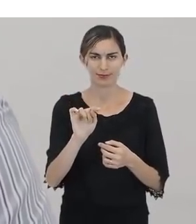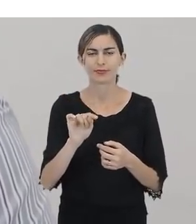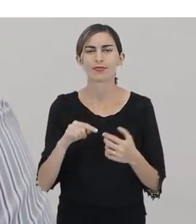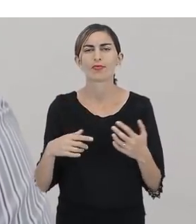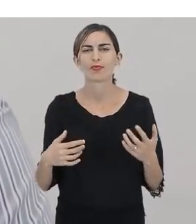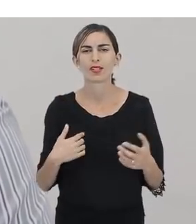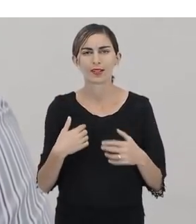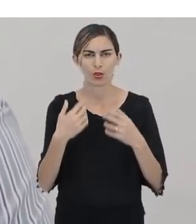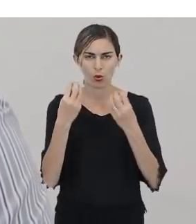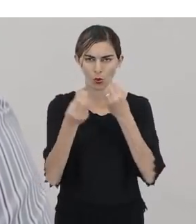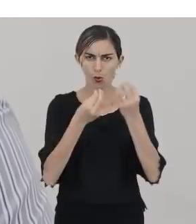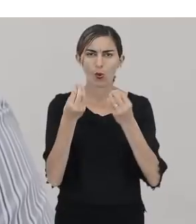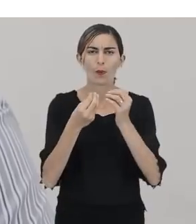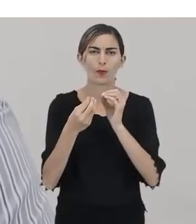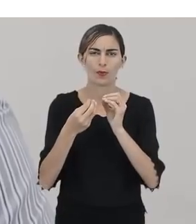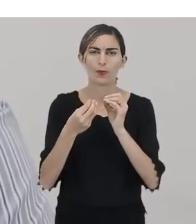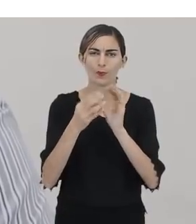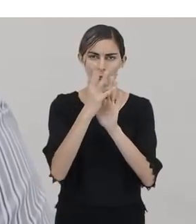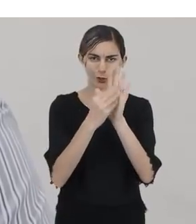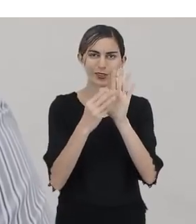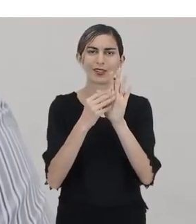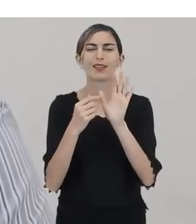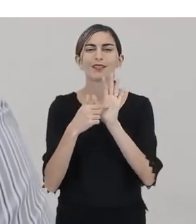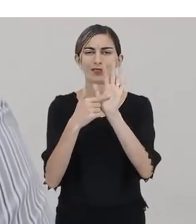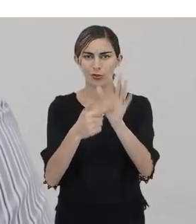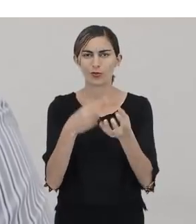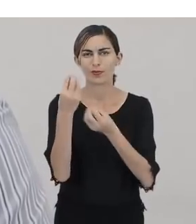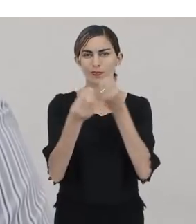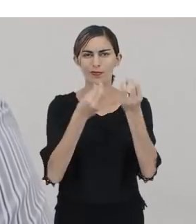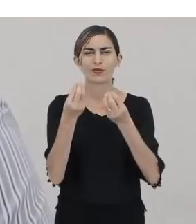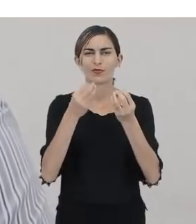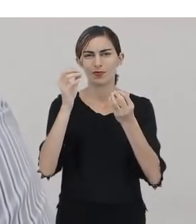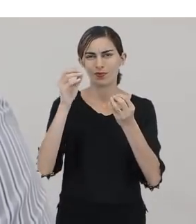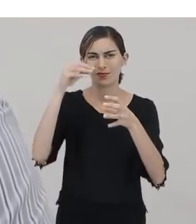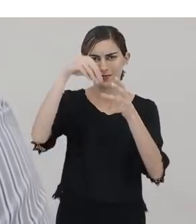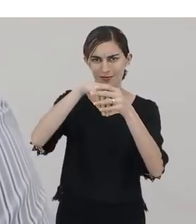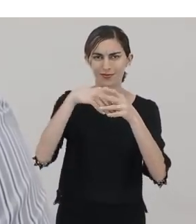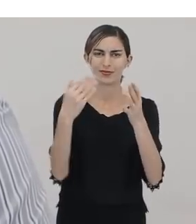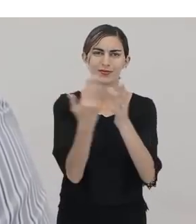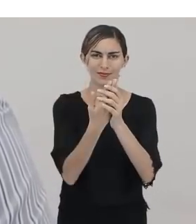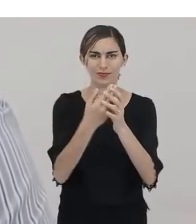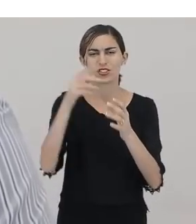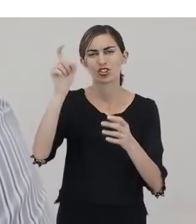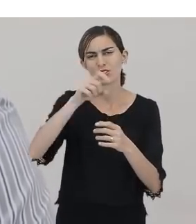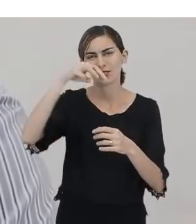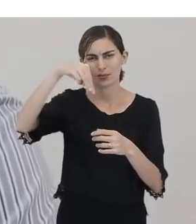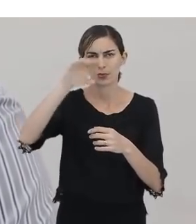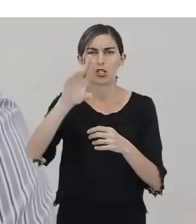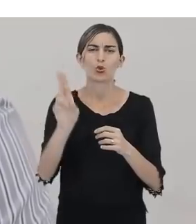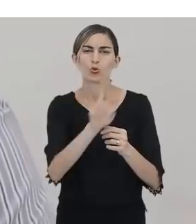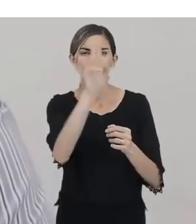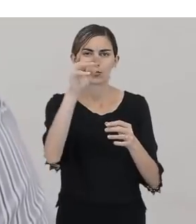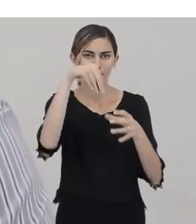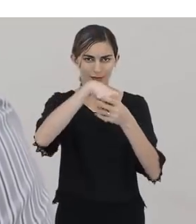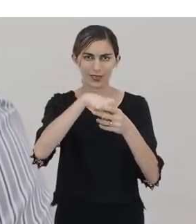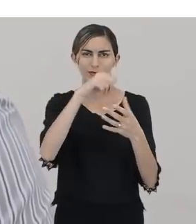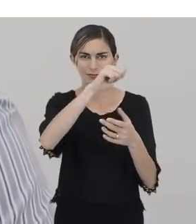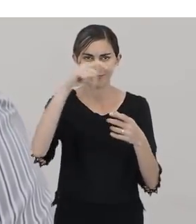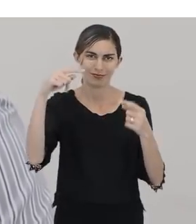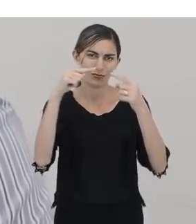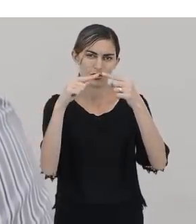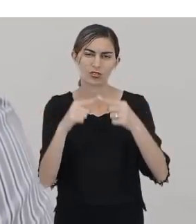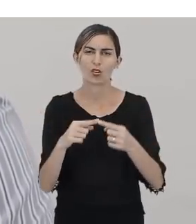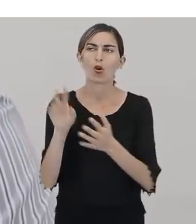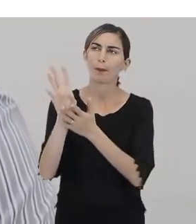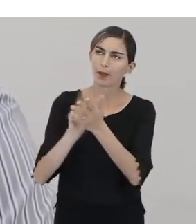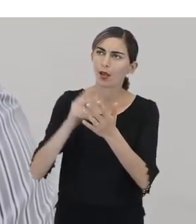forma de você definir as suas strings no seu arquivo de XML e usar elas dentro da sua aplicação, de forma que